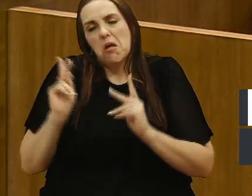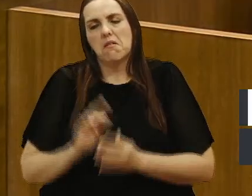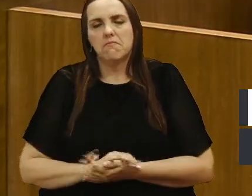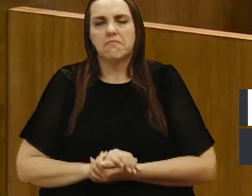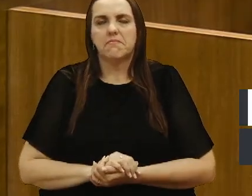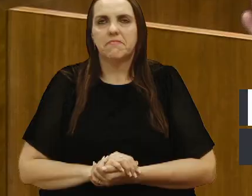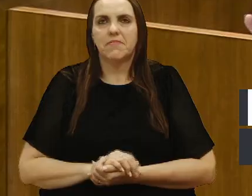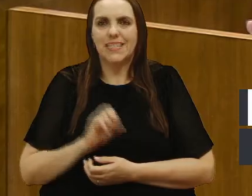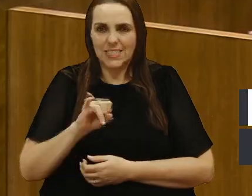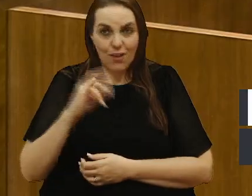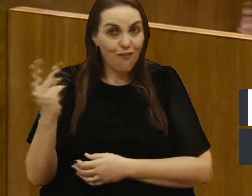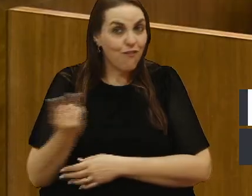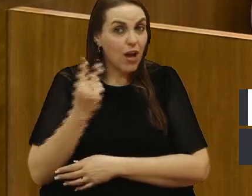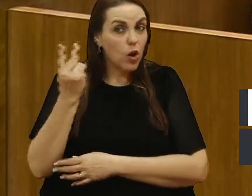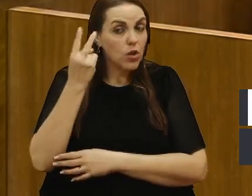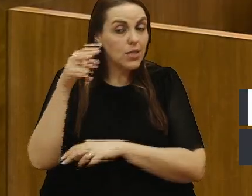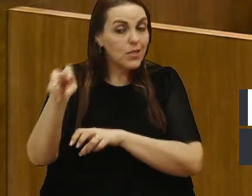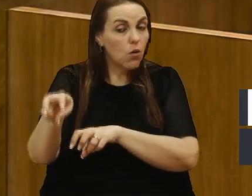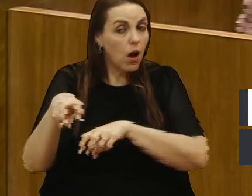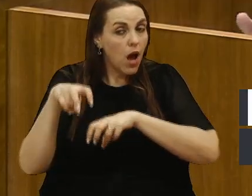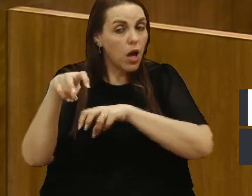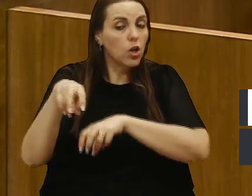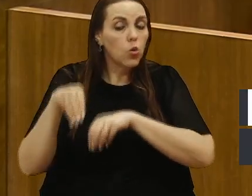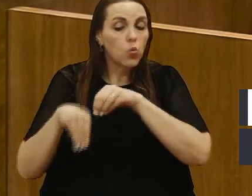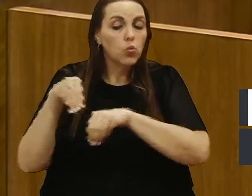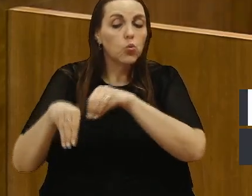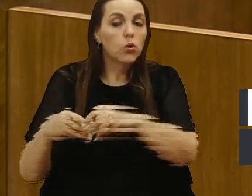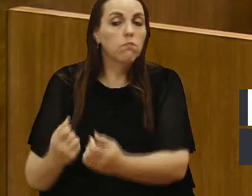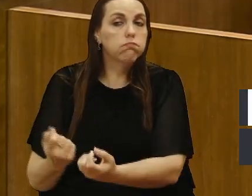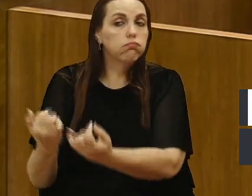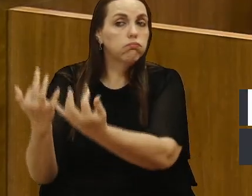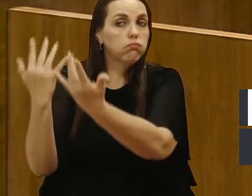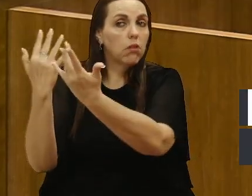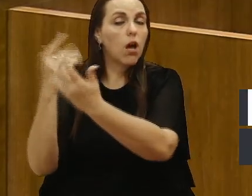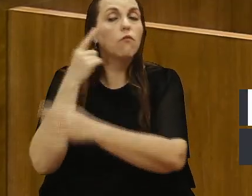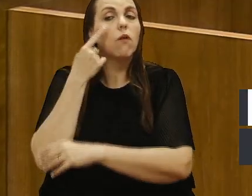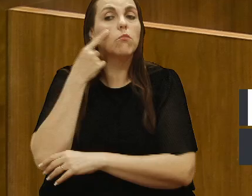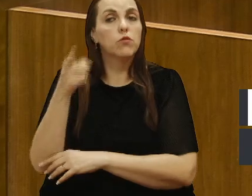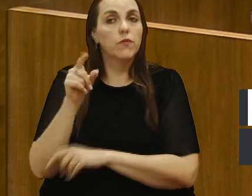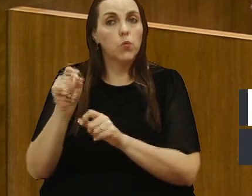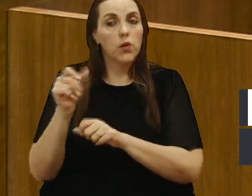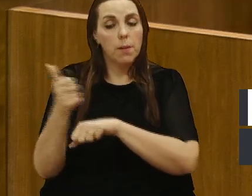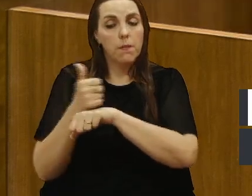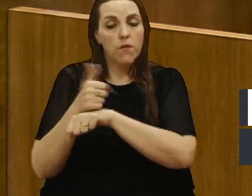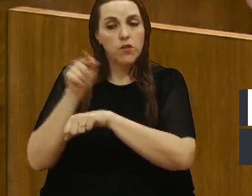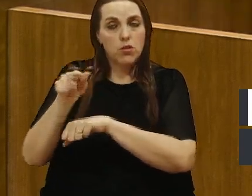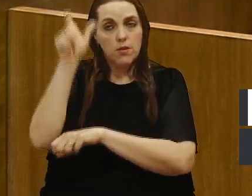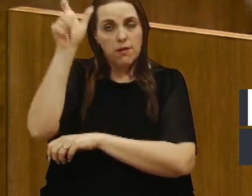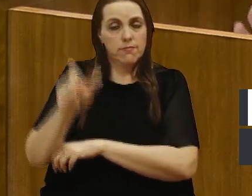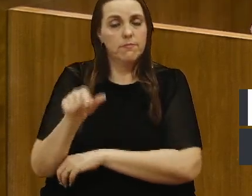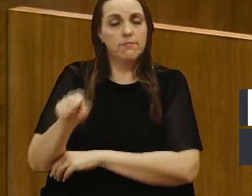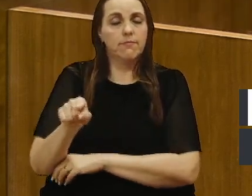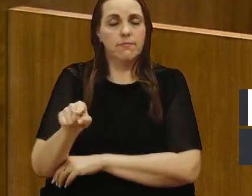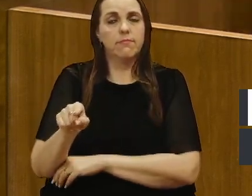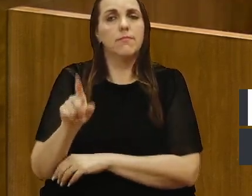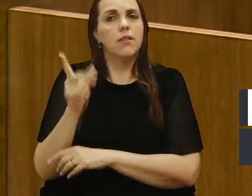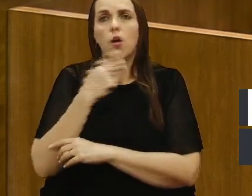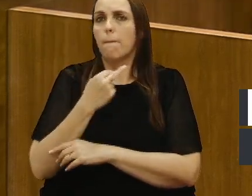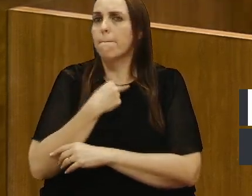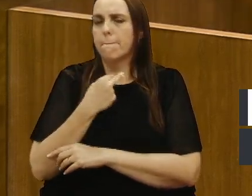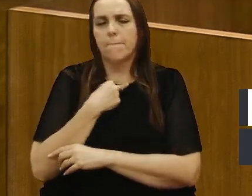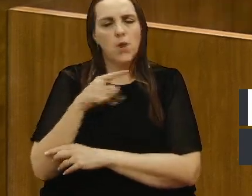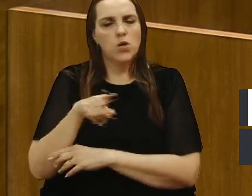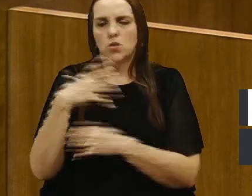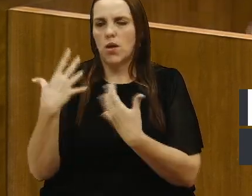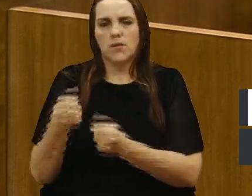gente valoriza o nosso agricultor, vamos rever o que a gente está fazendo com eles, porque não é possível que esse tipo